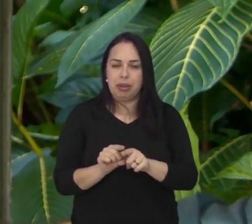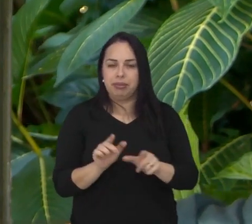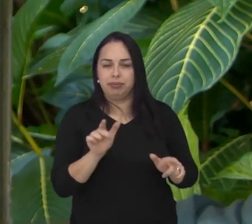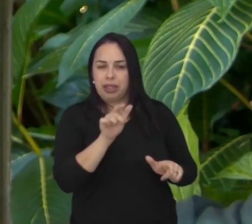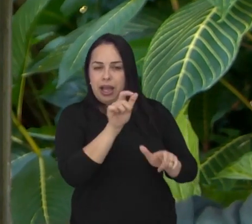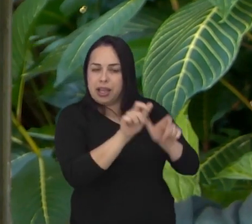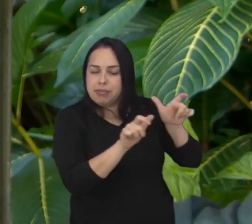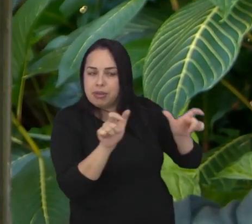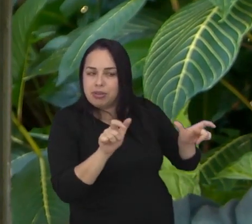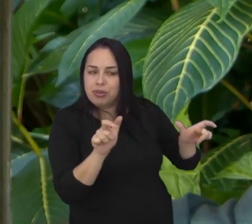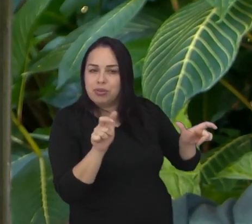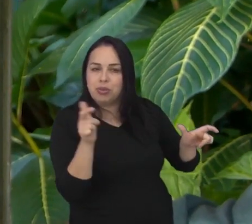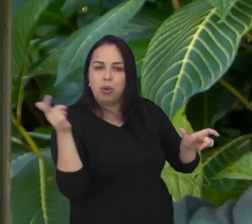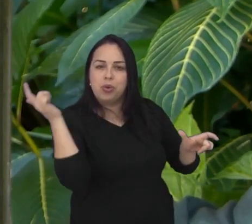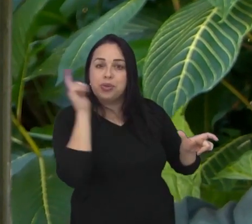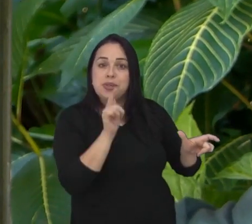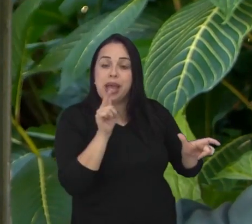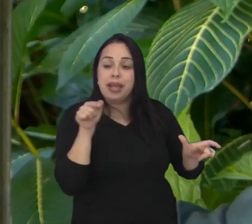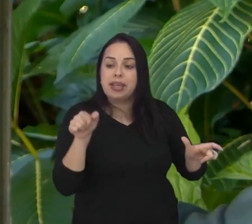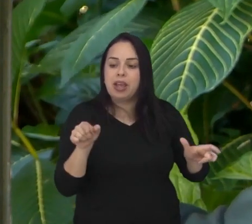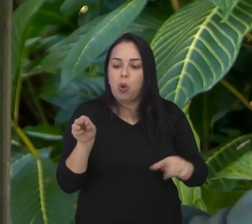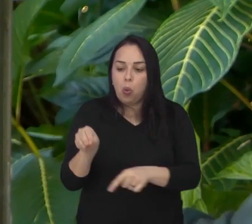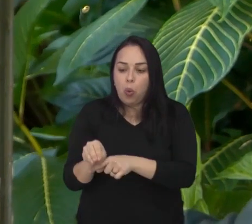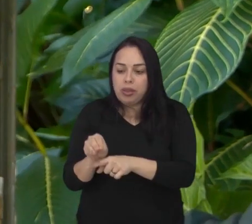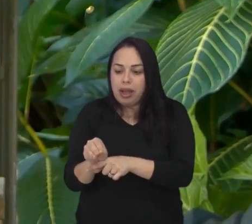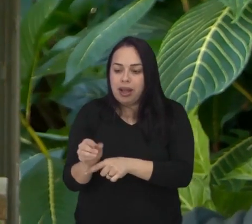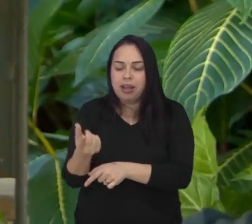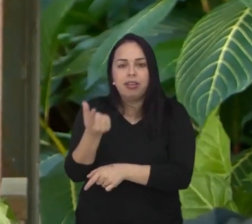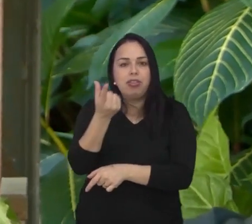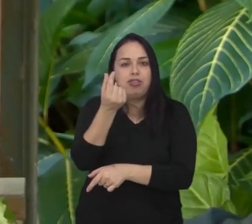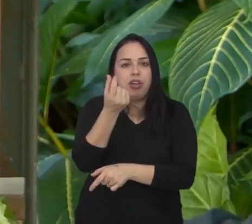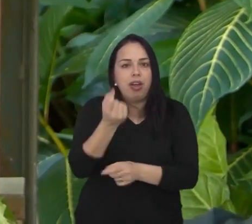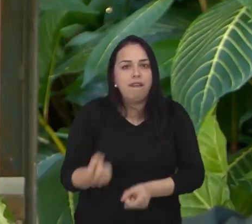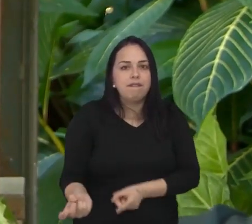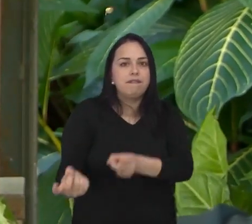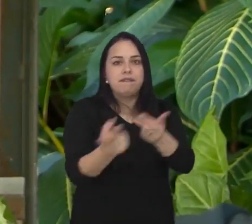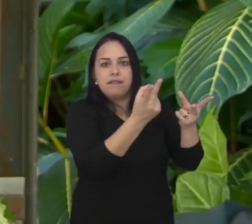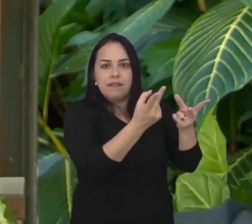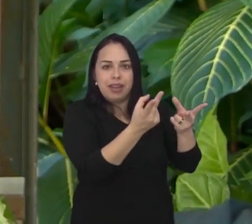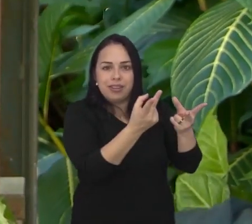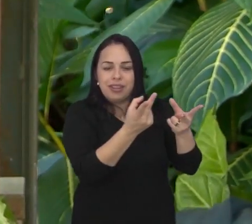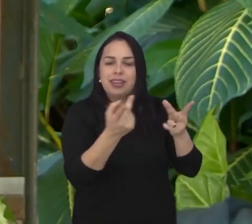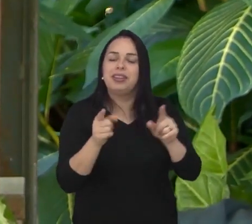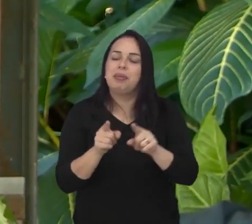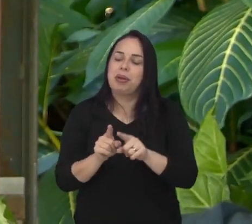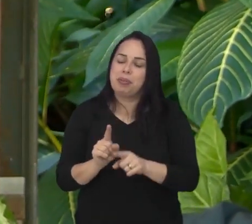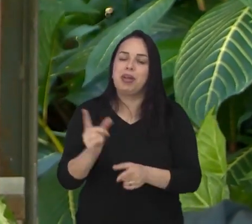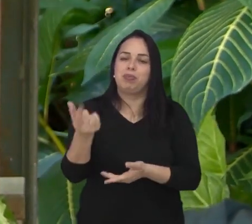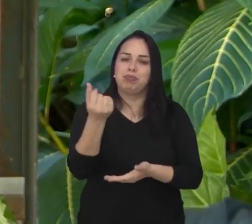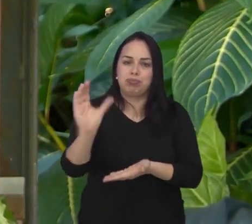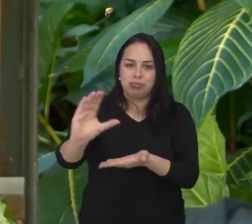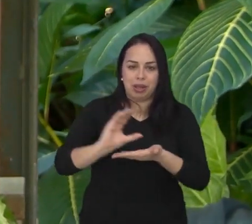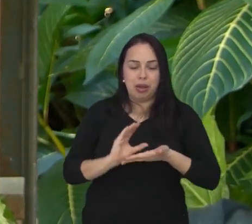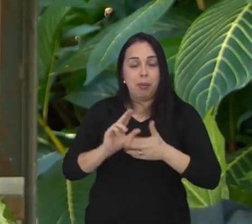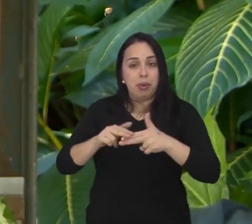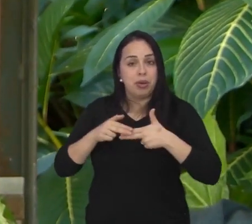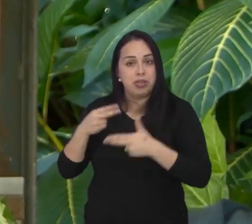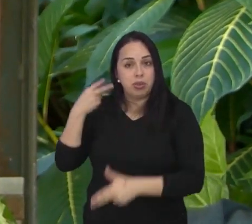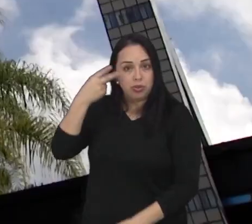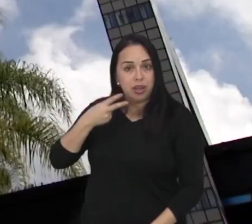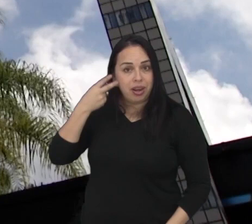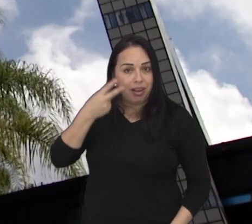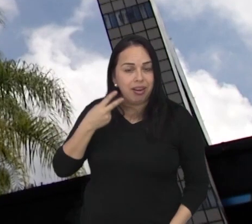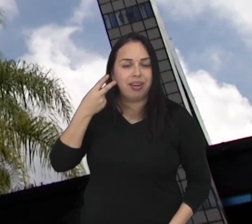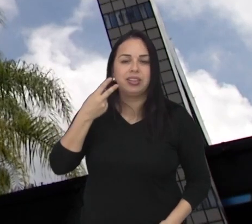muito boa. E além disso, pessoas conseguem ter renda, trabalho por causa do mel